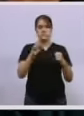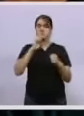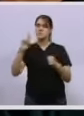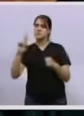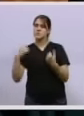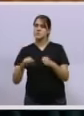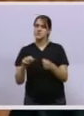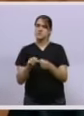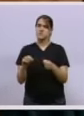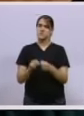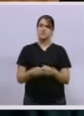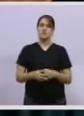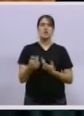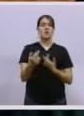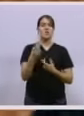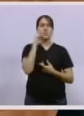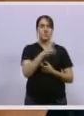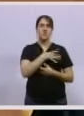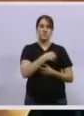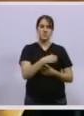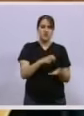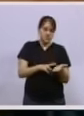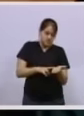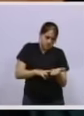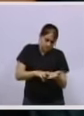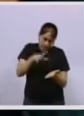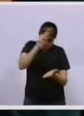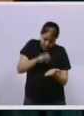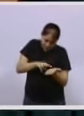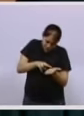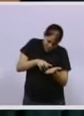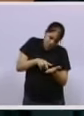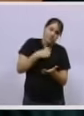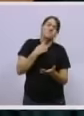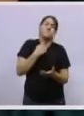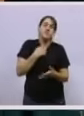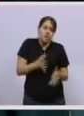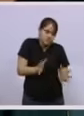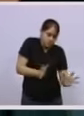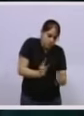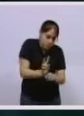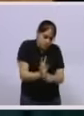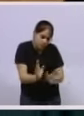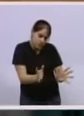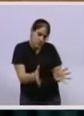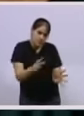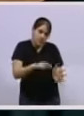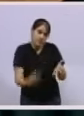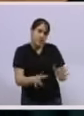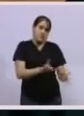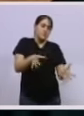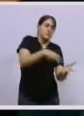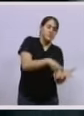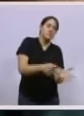É igual a gente ver um filho aprender a andar. Não dá vontade de você segurar o tempo todo? Não dá vontade de você impedir que ele